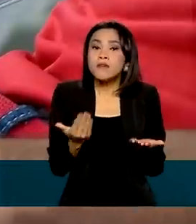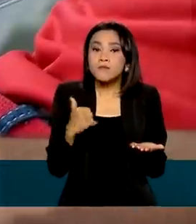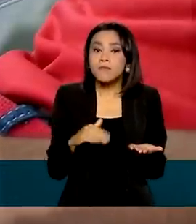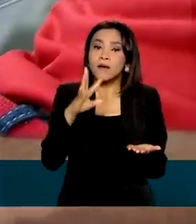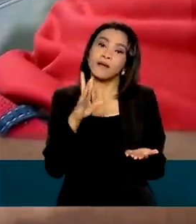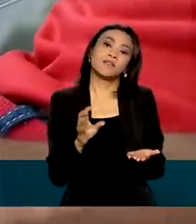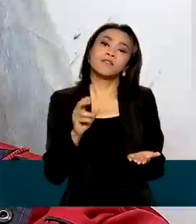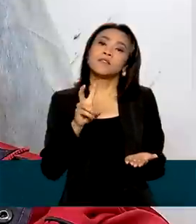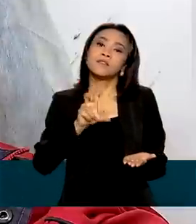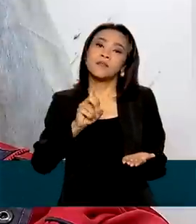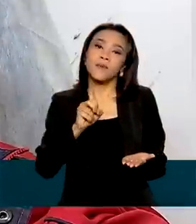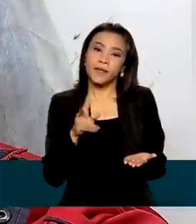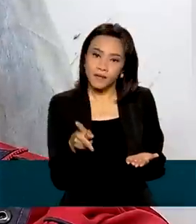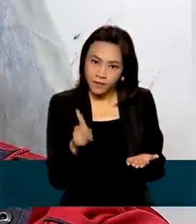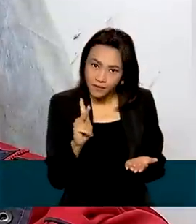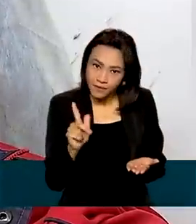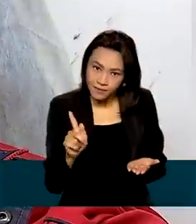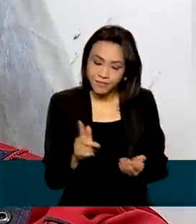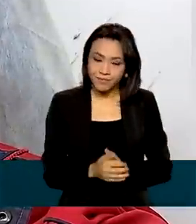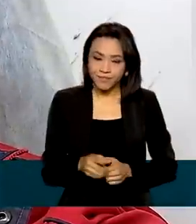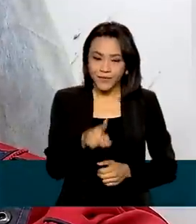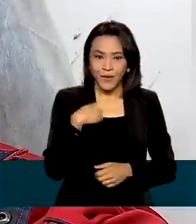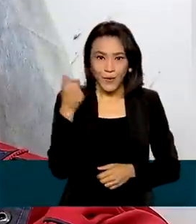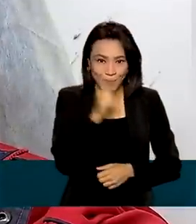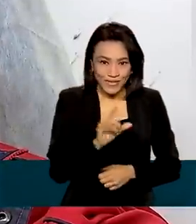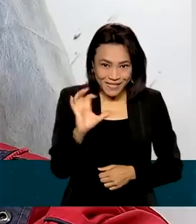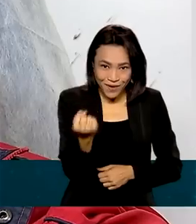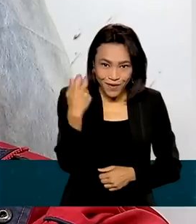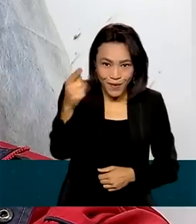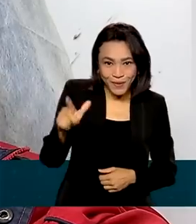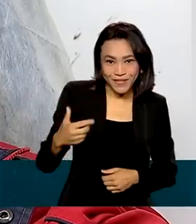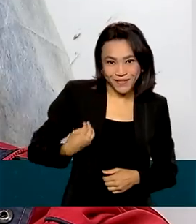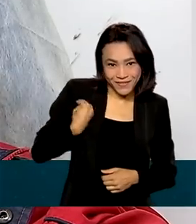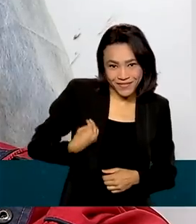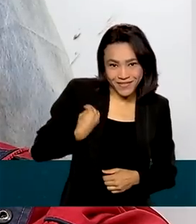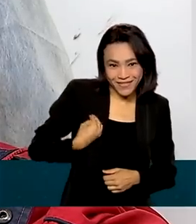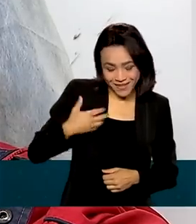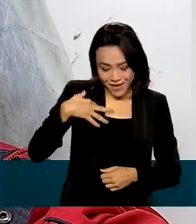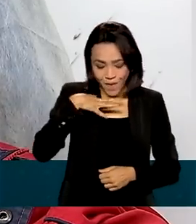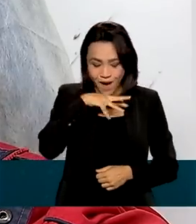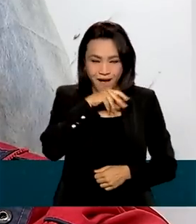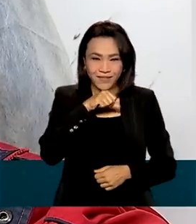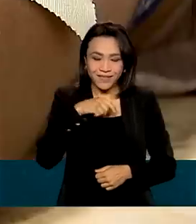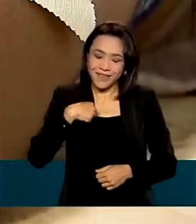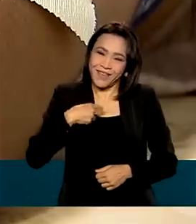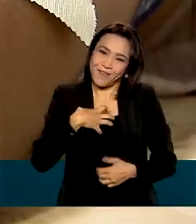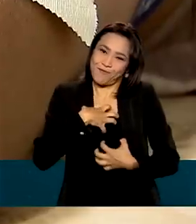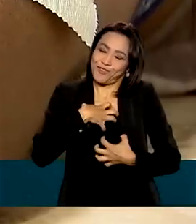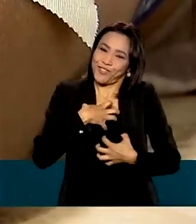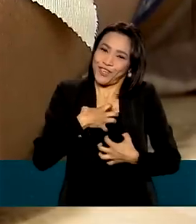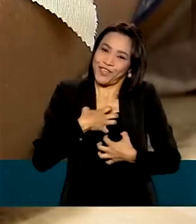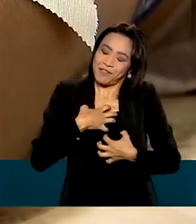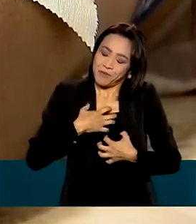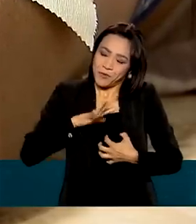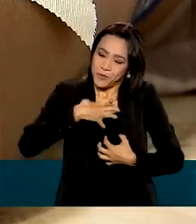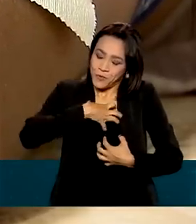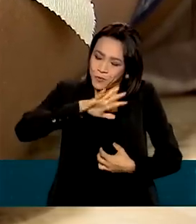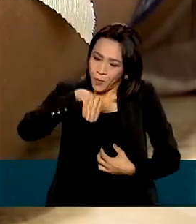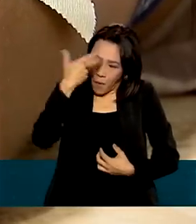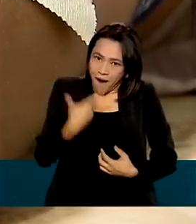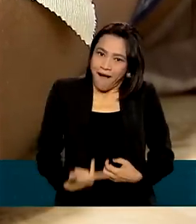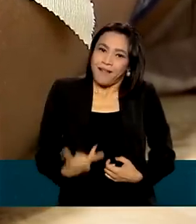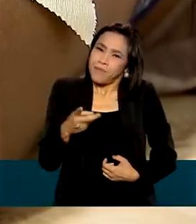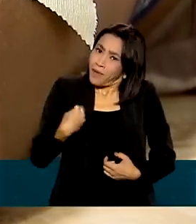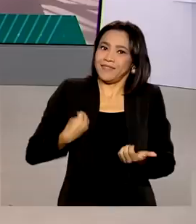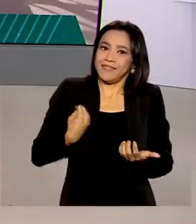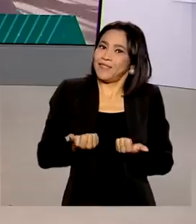50 quilos. Conseguir salvar uma outra vida é um ato que eu considero muito nobre, né? A doação de sangue, ela é vida,